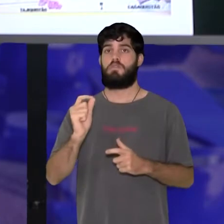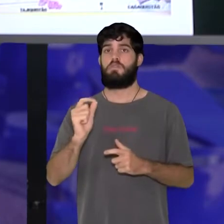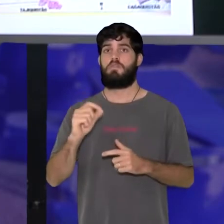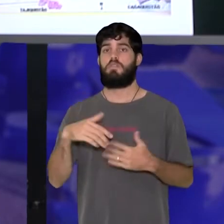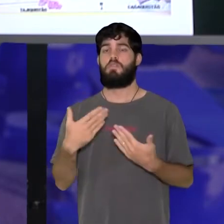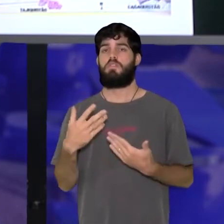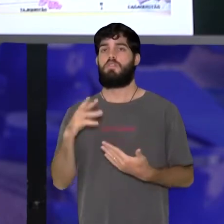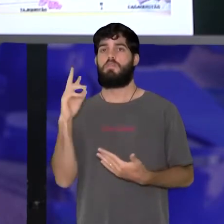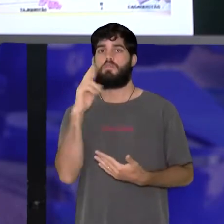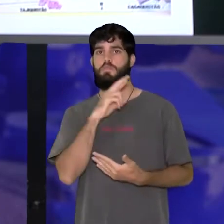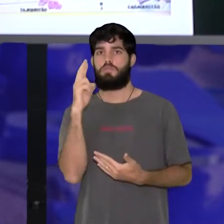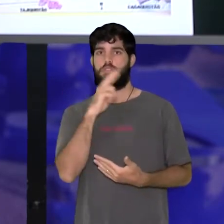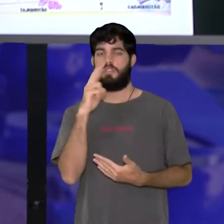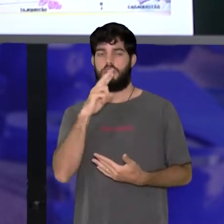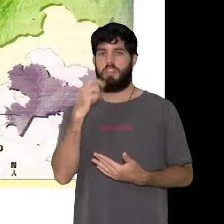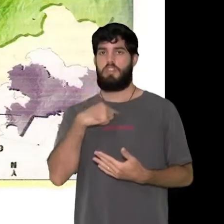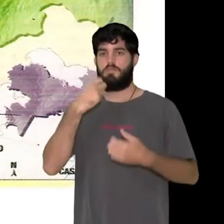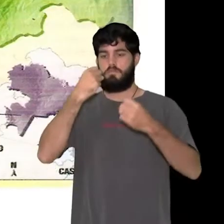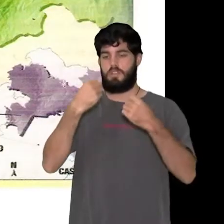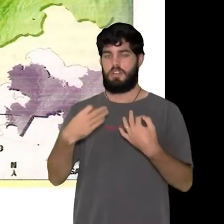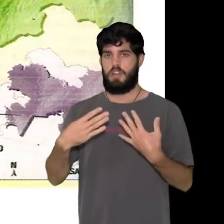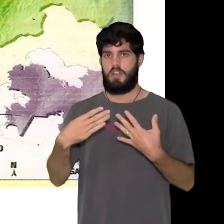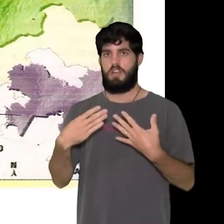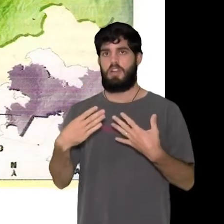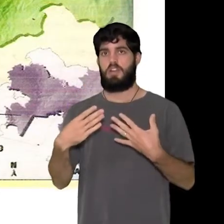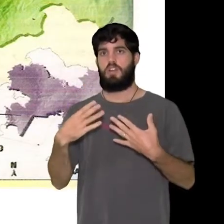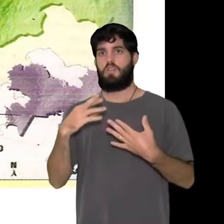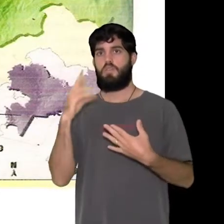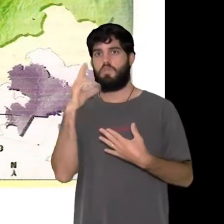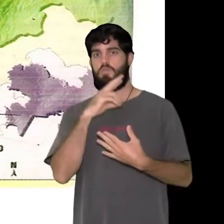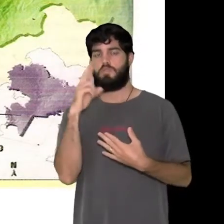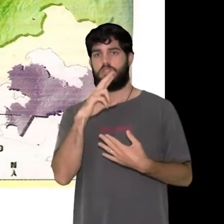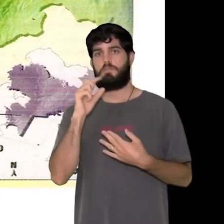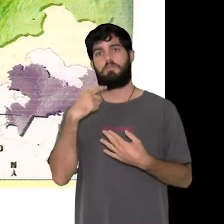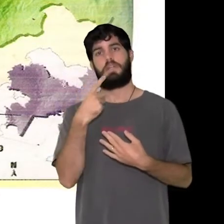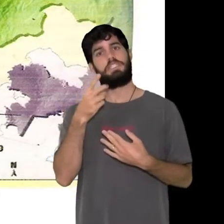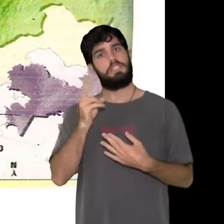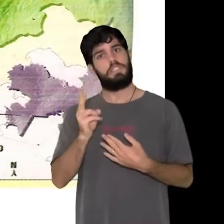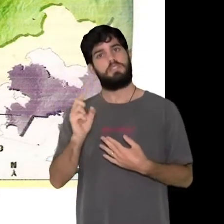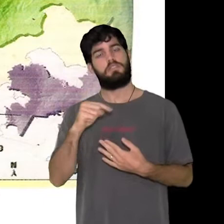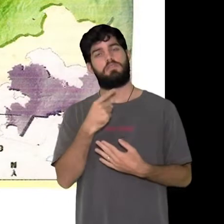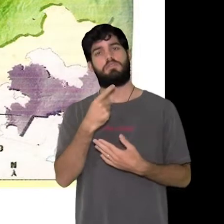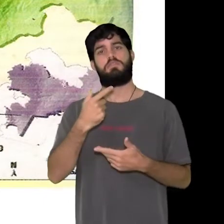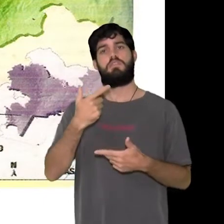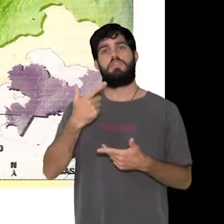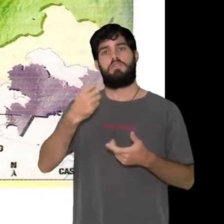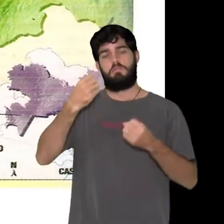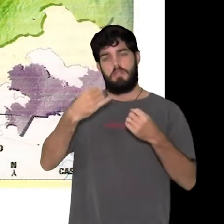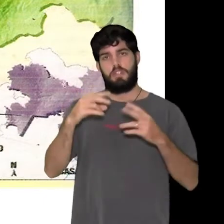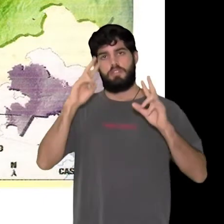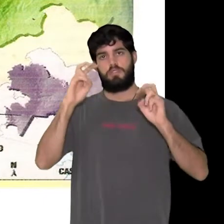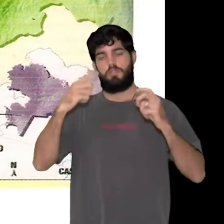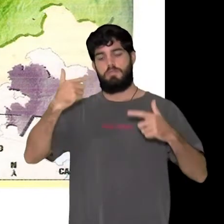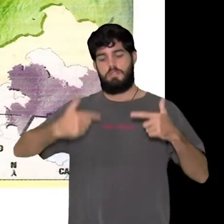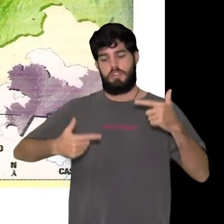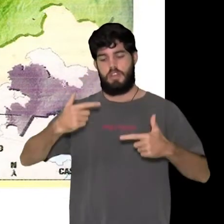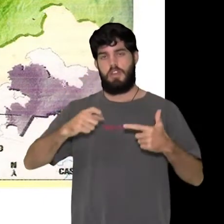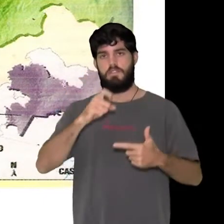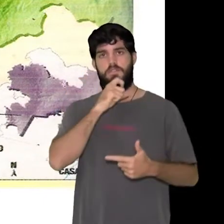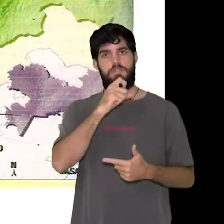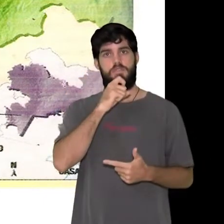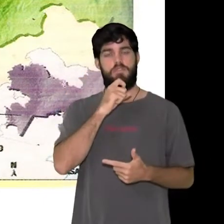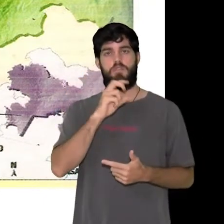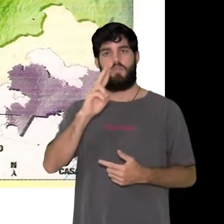Rússia para facilitar, Mas quando a gente está falando de Guerra Fria, a gente deve pensar no Estado composto, ou